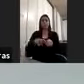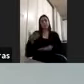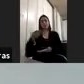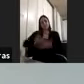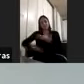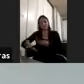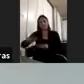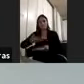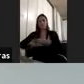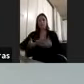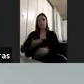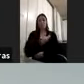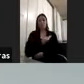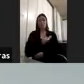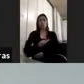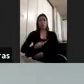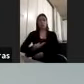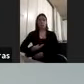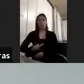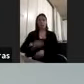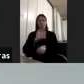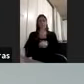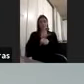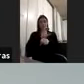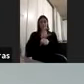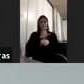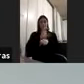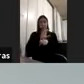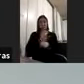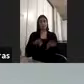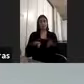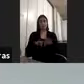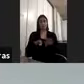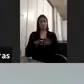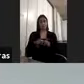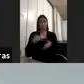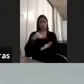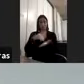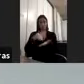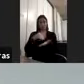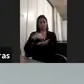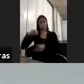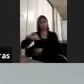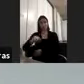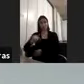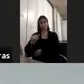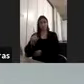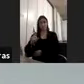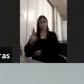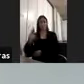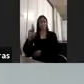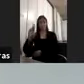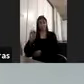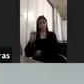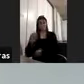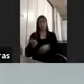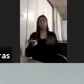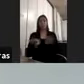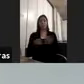Estado, representado pelo secretário do Trabalho, o Mauro Rockenbach, a Renault e os sindicatos